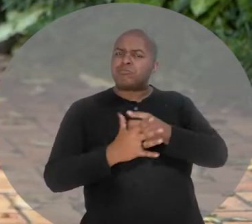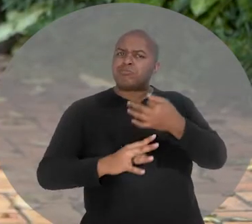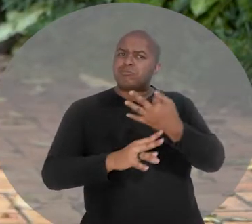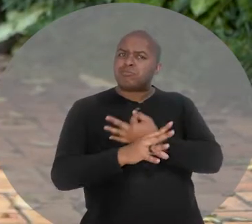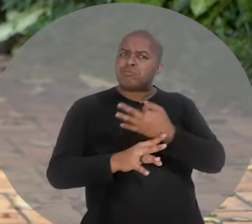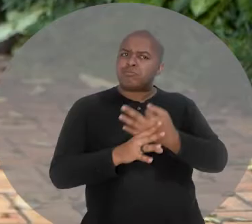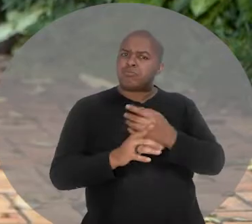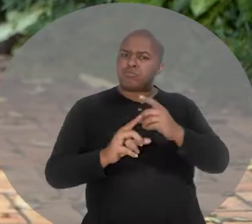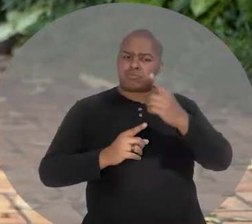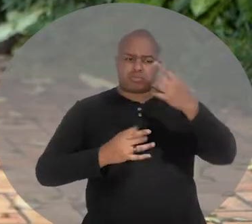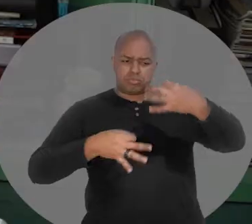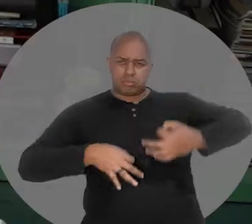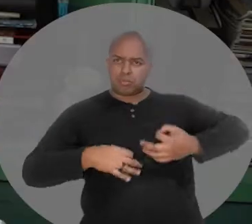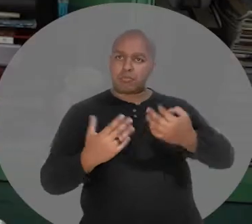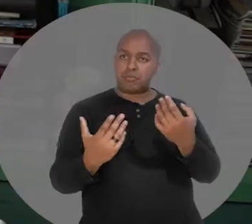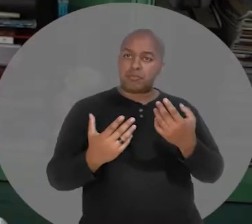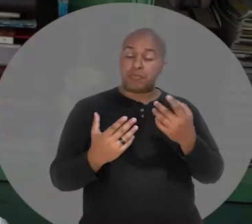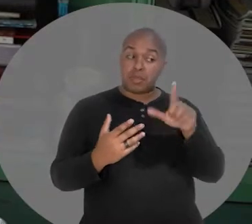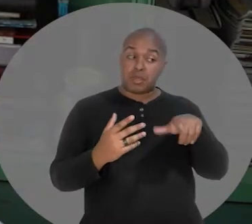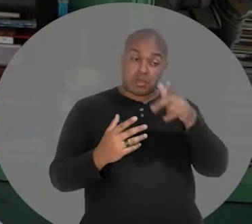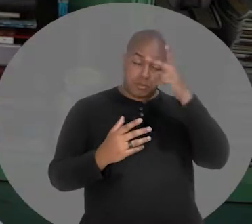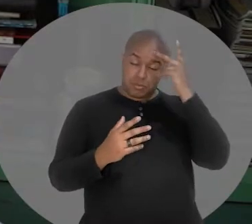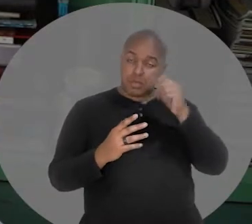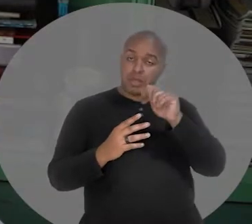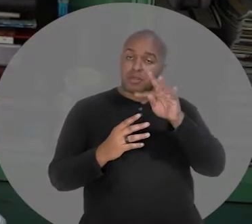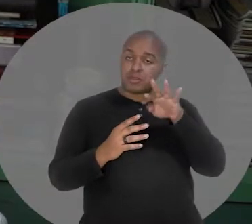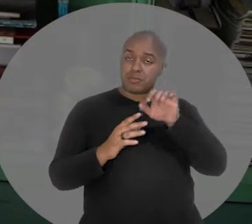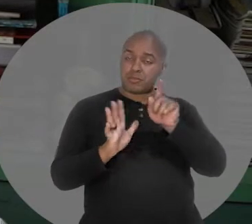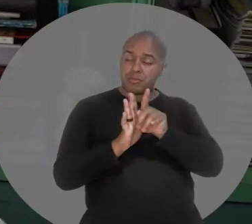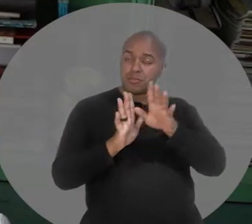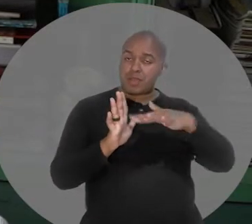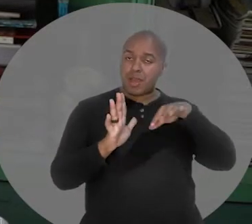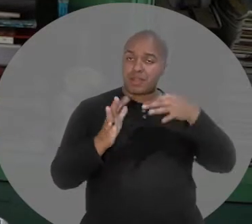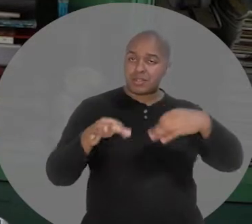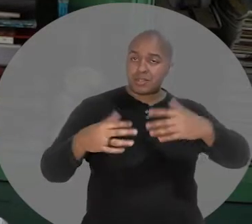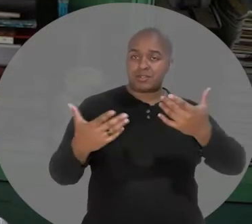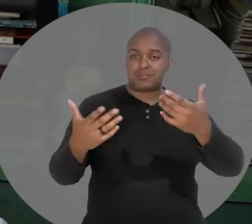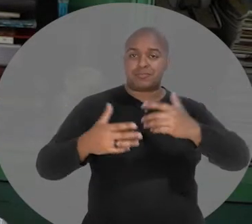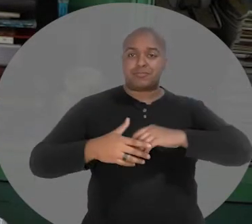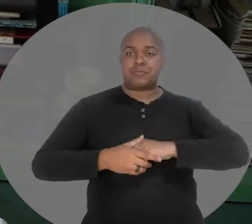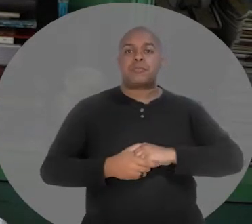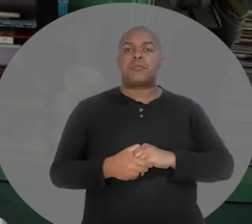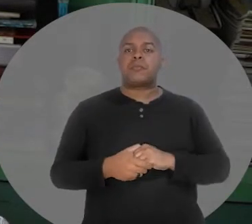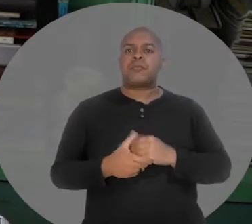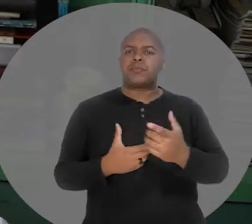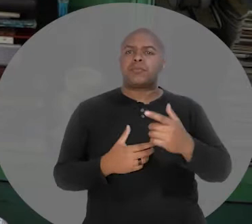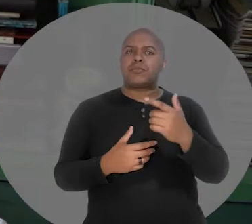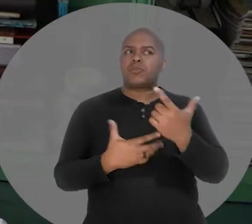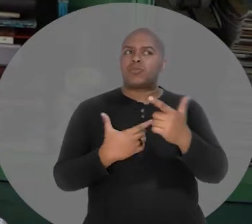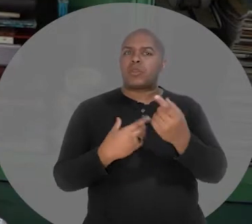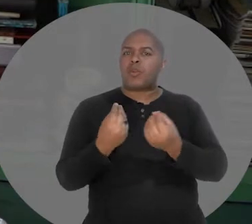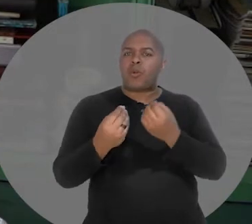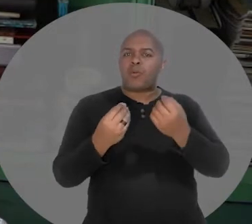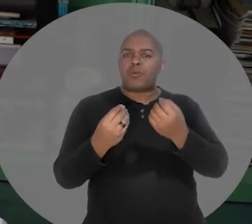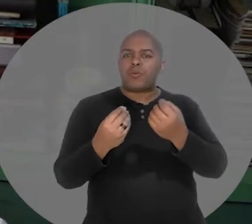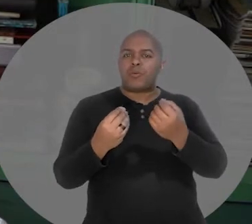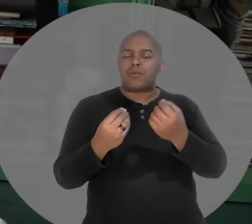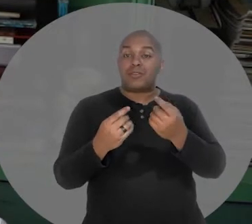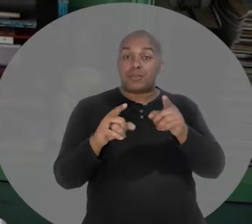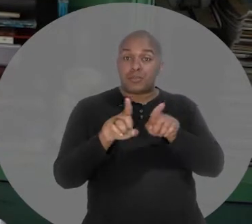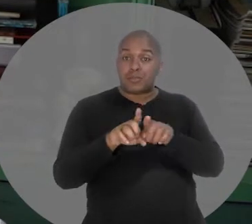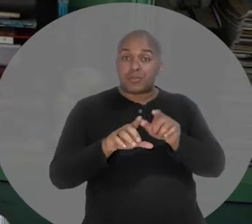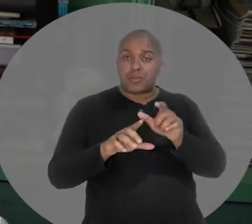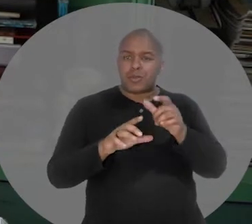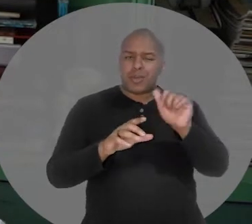de e fisioterapeuta. Ideais. Maria Heloísa Fama Dantino, área, psicóloga docente da Universidade Mackenzie.